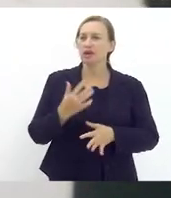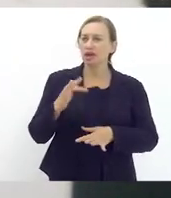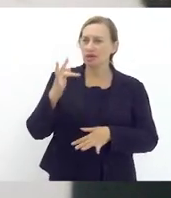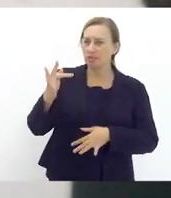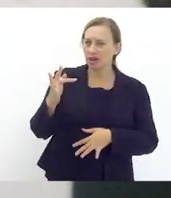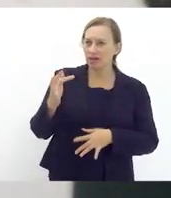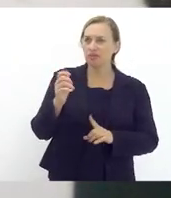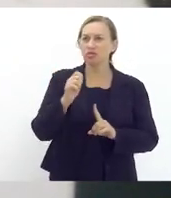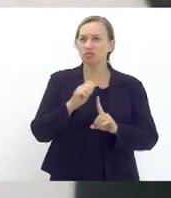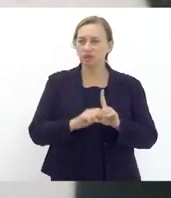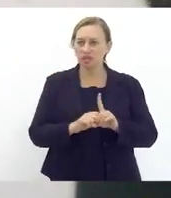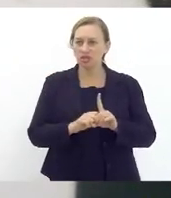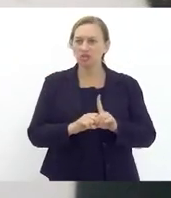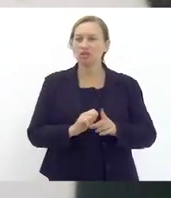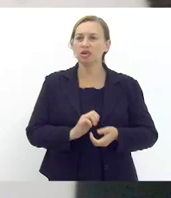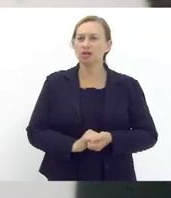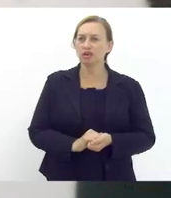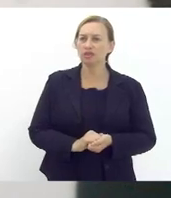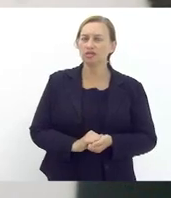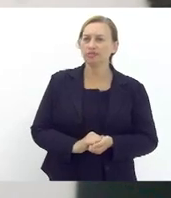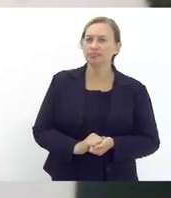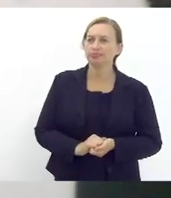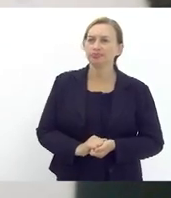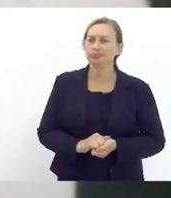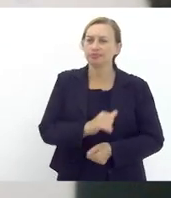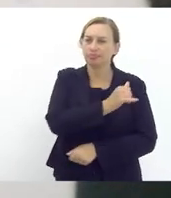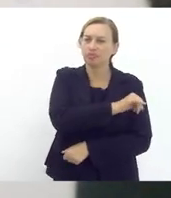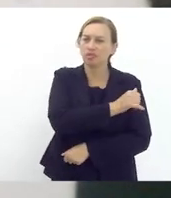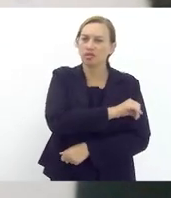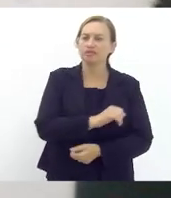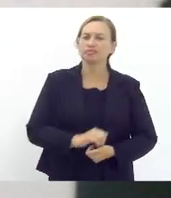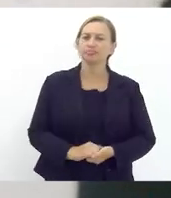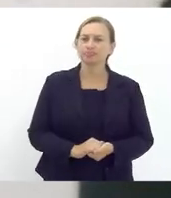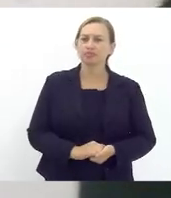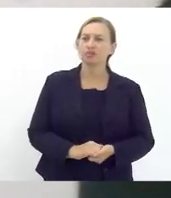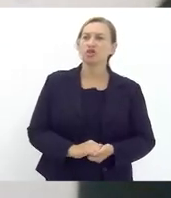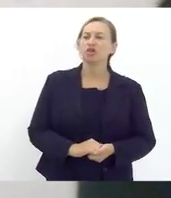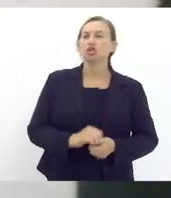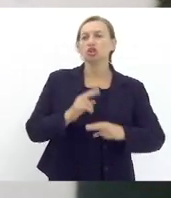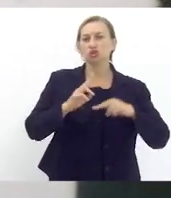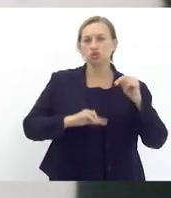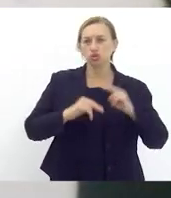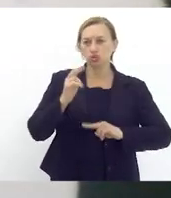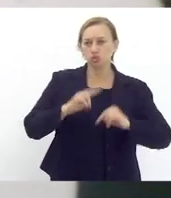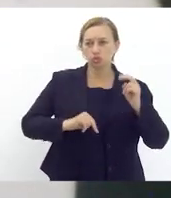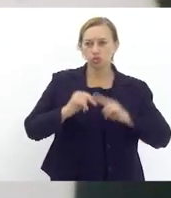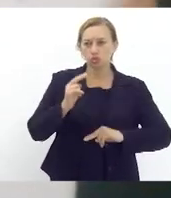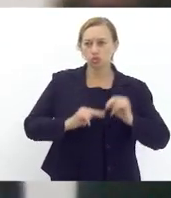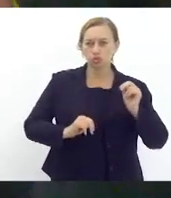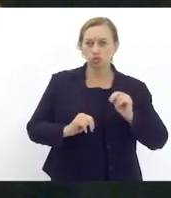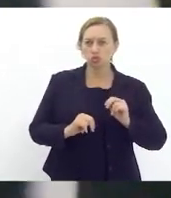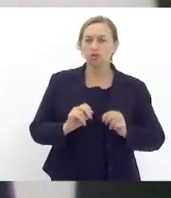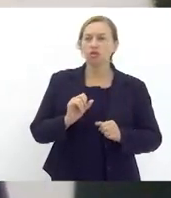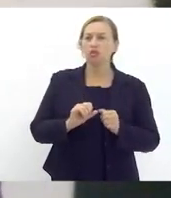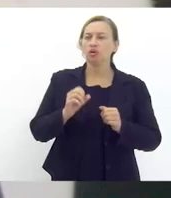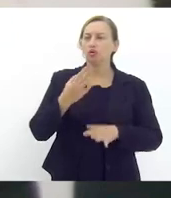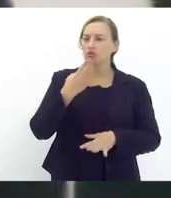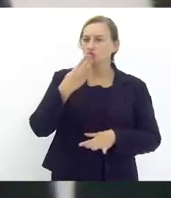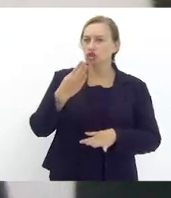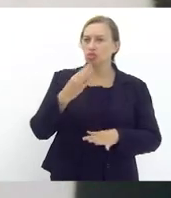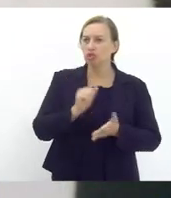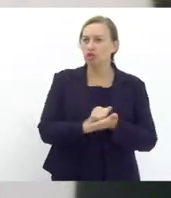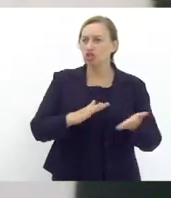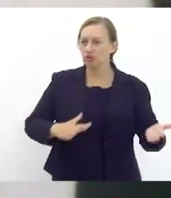no mês é desculpa no Rio a gente vai estar aqui no rio em junho para fazer esse tipo de atividade